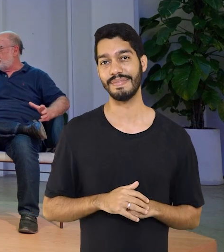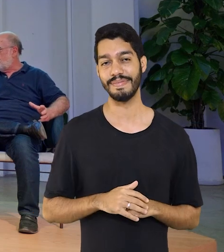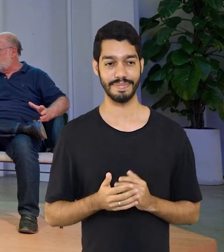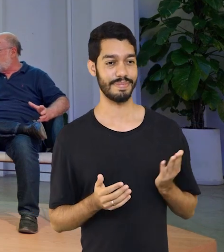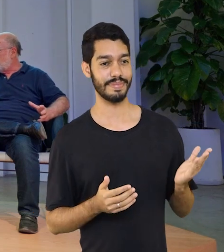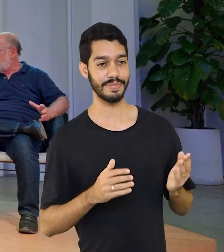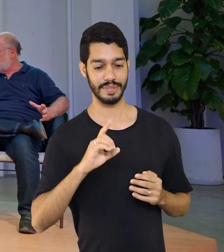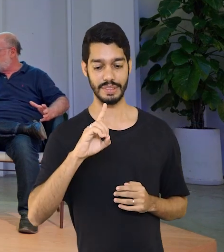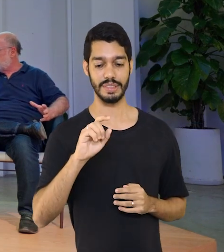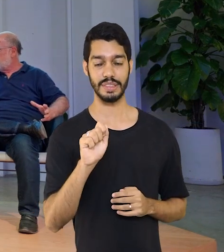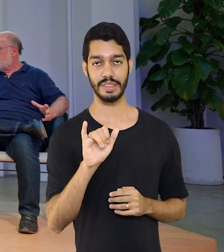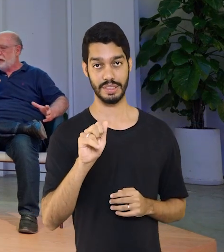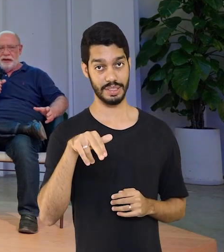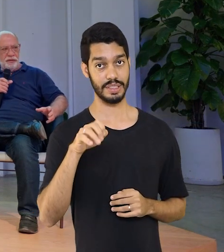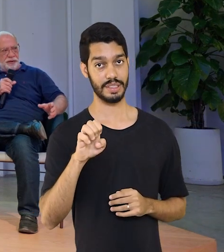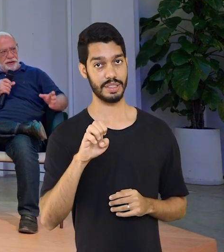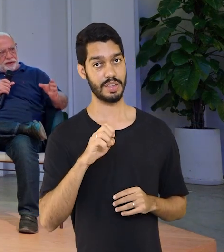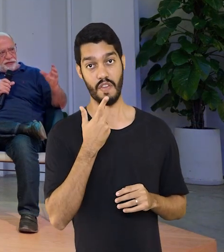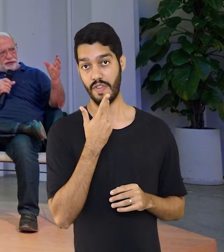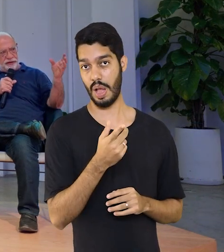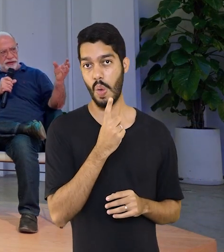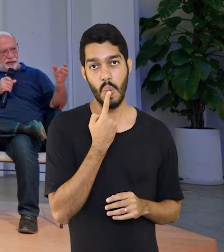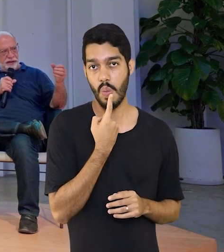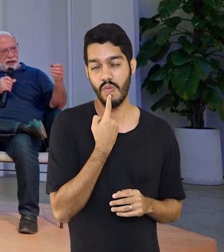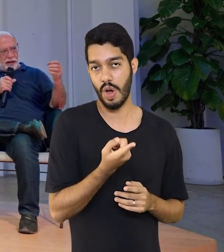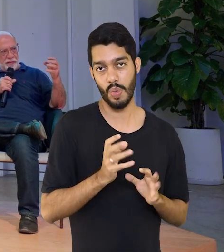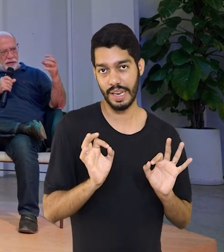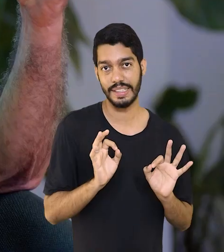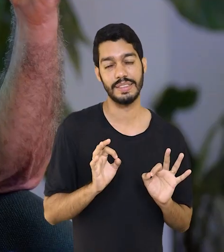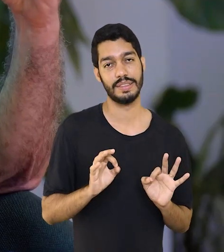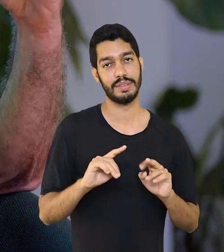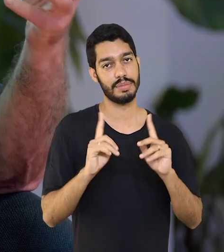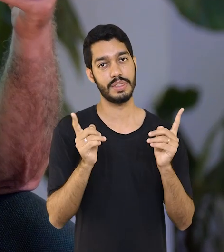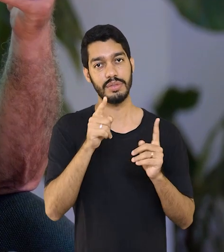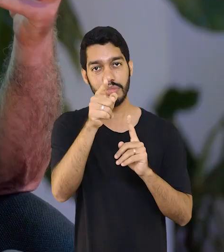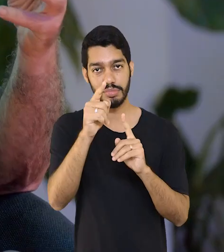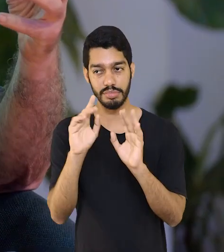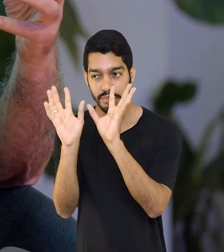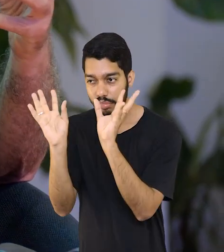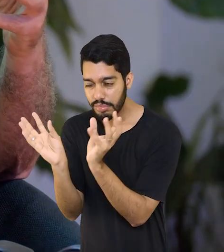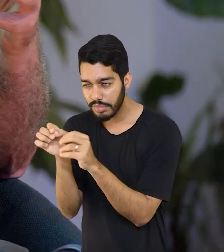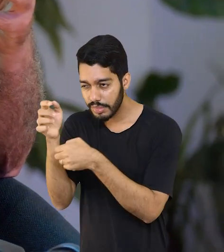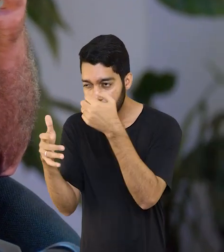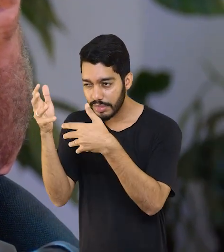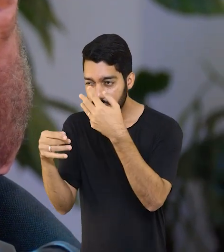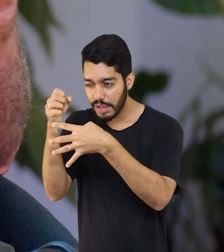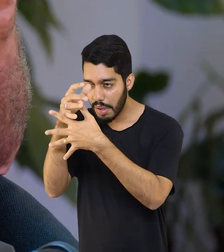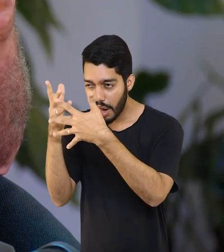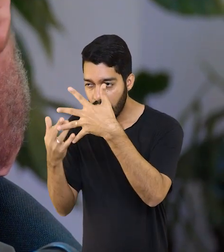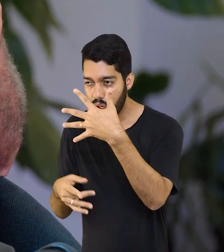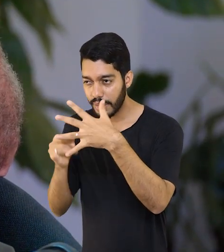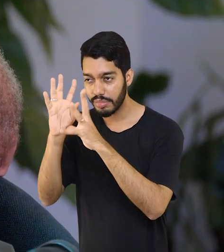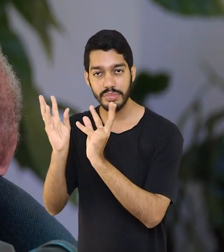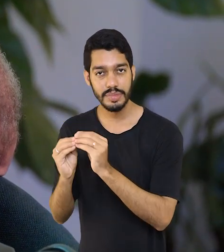a Daiane não falou ainda, eu vou pedir para que você... A essência da questão que você colocou,